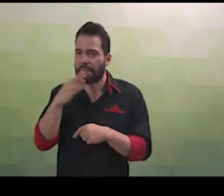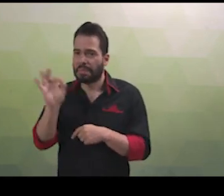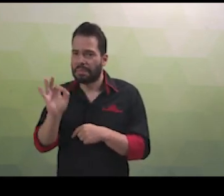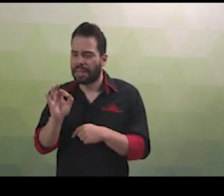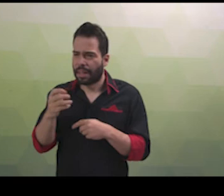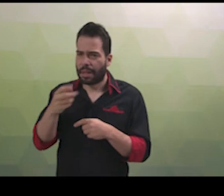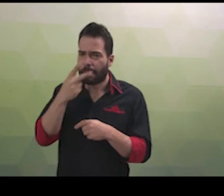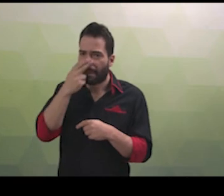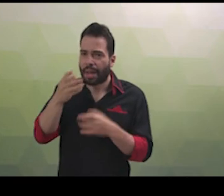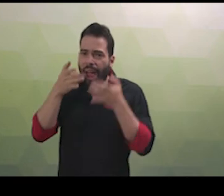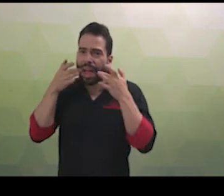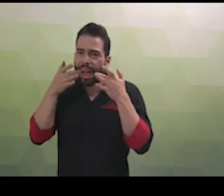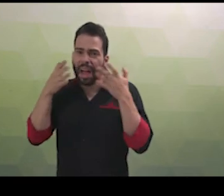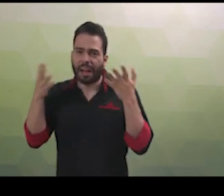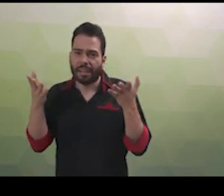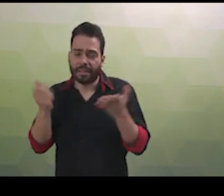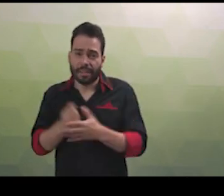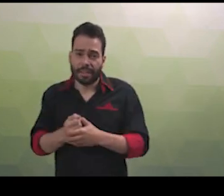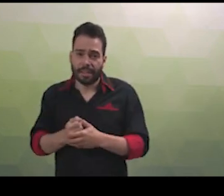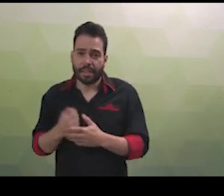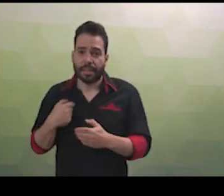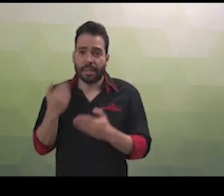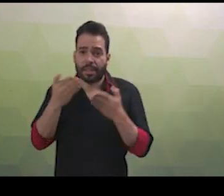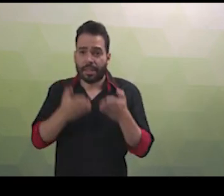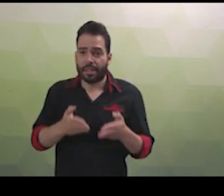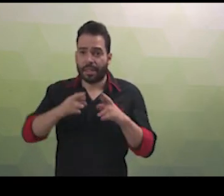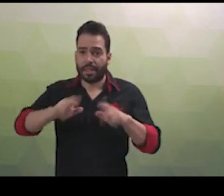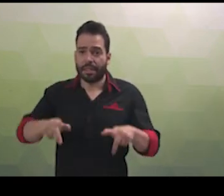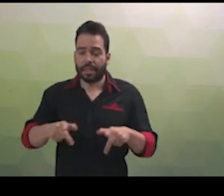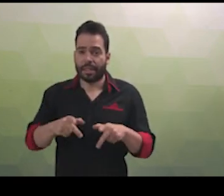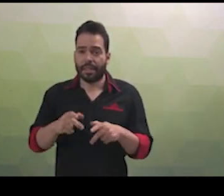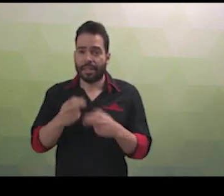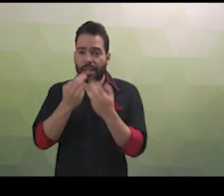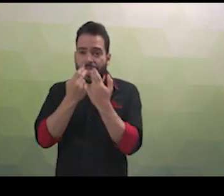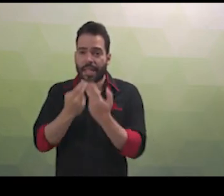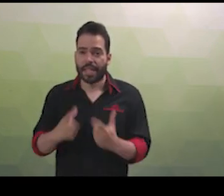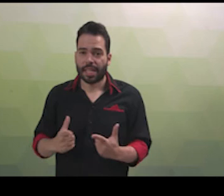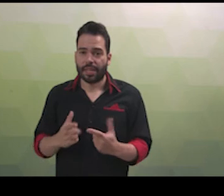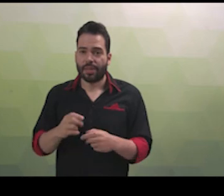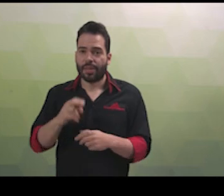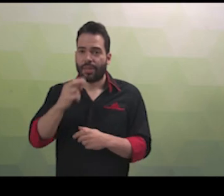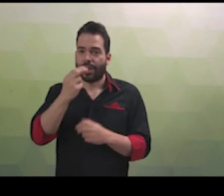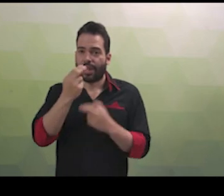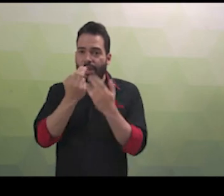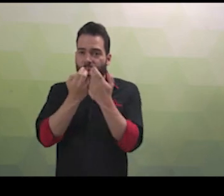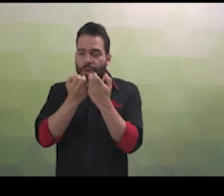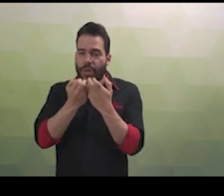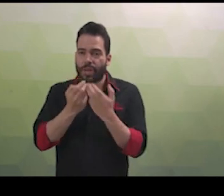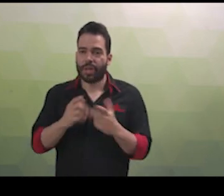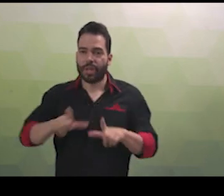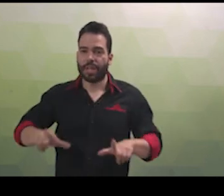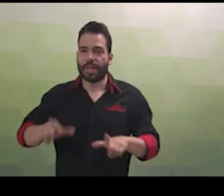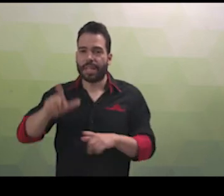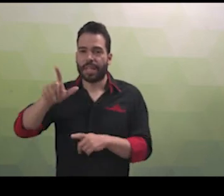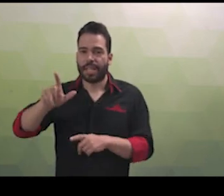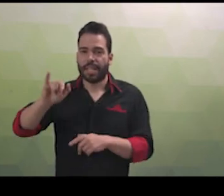desconhece o assunto como caretas. Chegamos à diferença entre língua e linguagem. Libras é língua e não